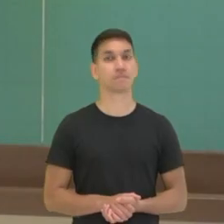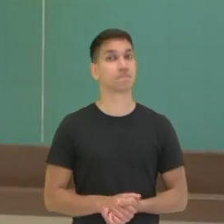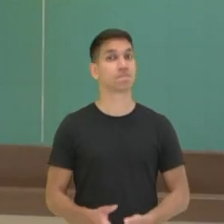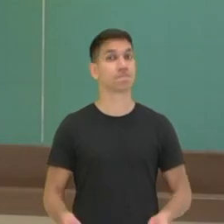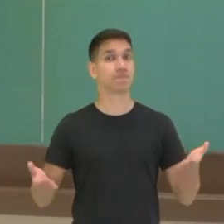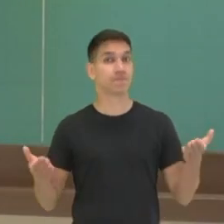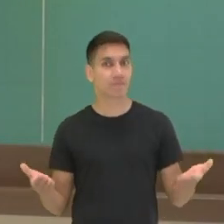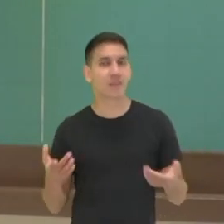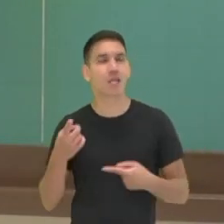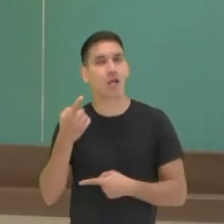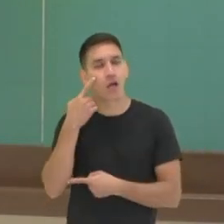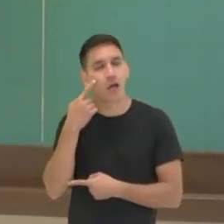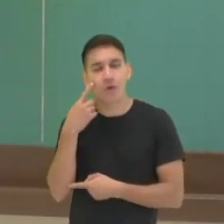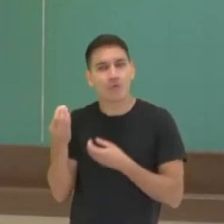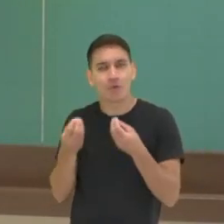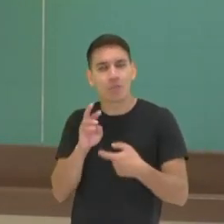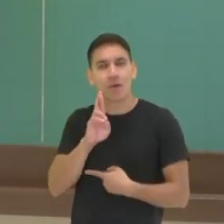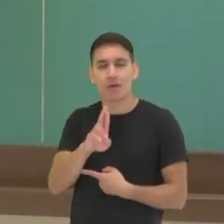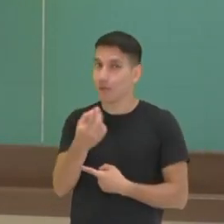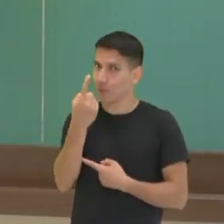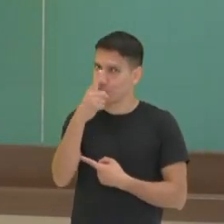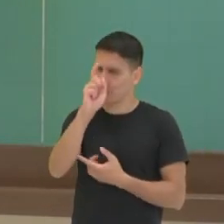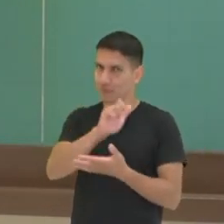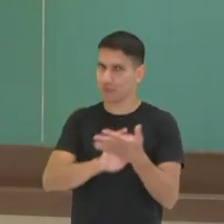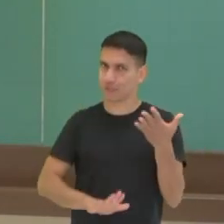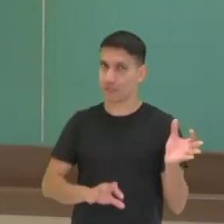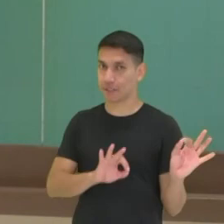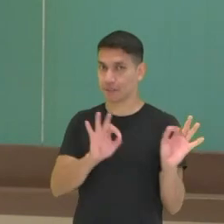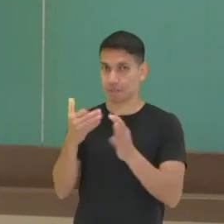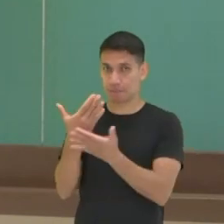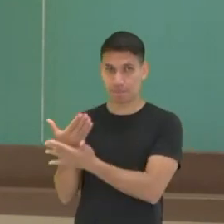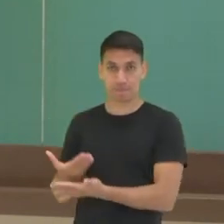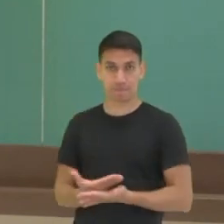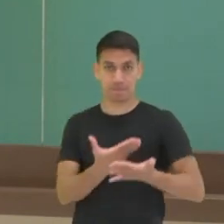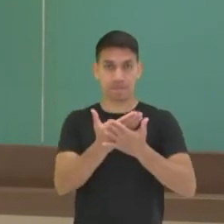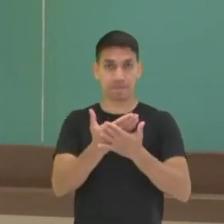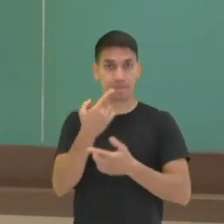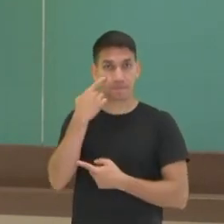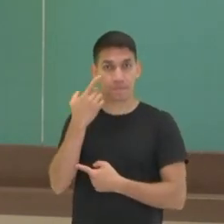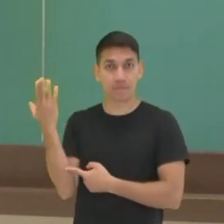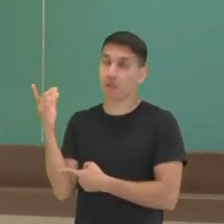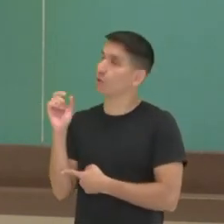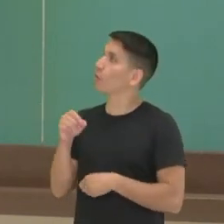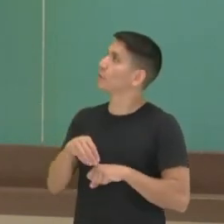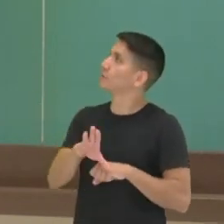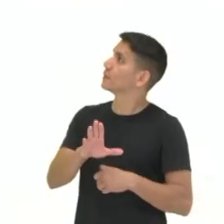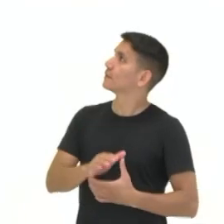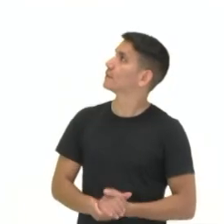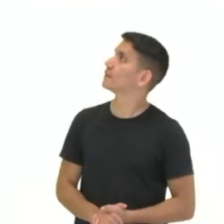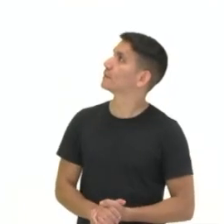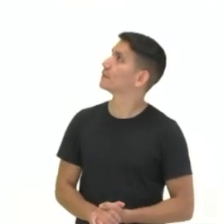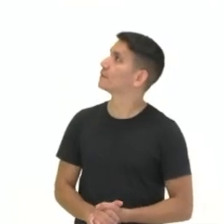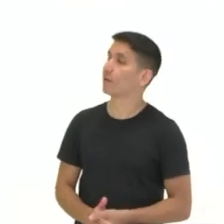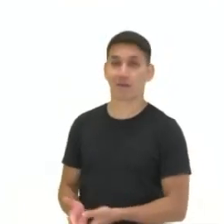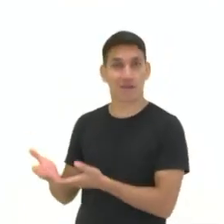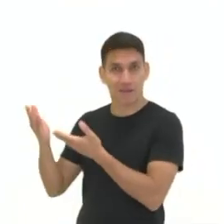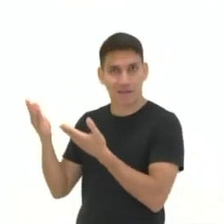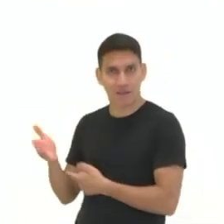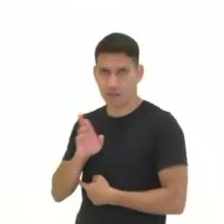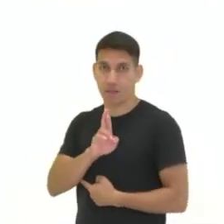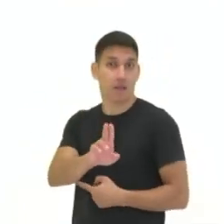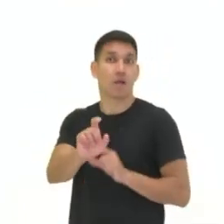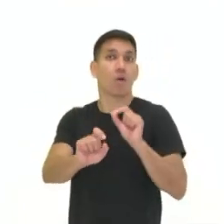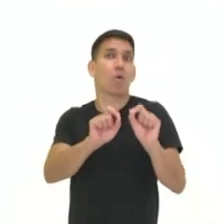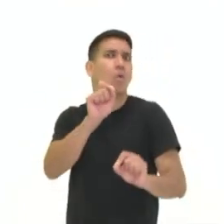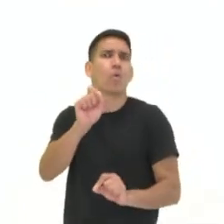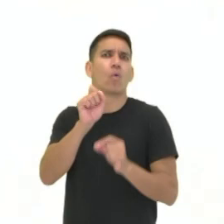Então, pessoal, vamos ver como ficou a nossa última atividade dessa aula, né? Vamos ver aqui a nossa sugestão? Então, vejam, vocês tinham que responder o